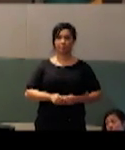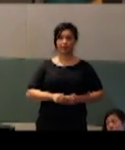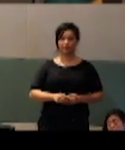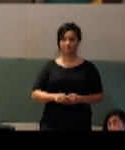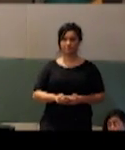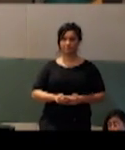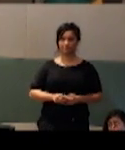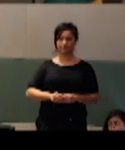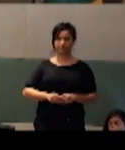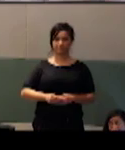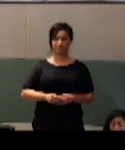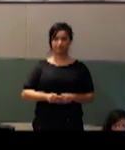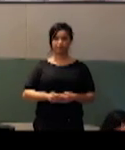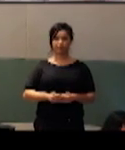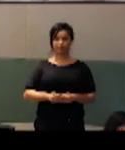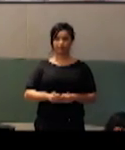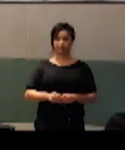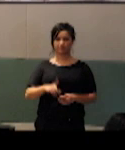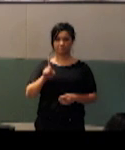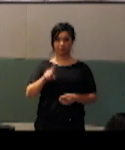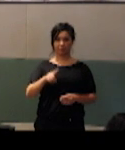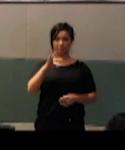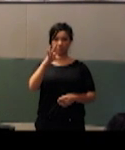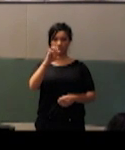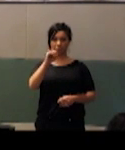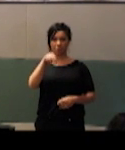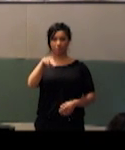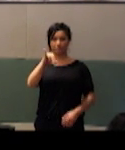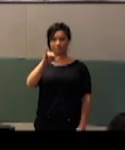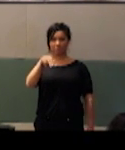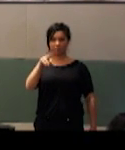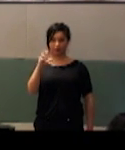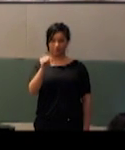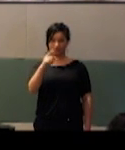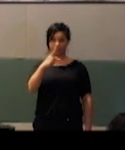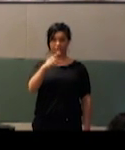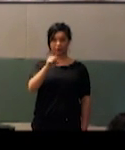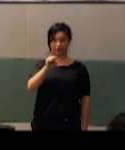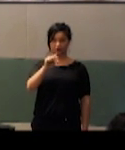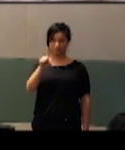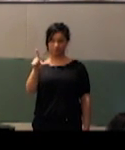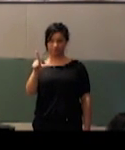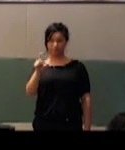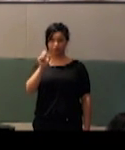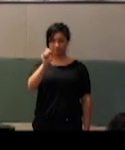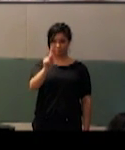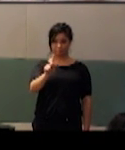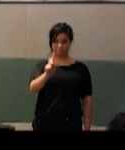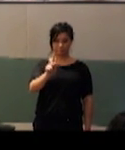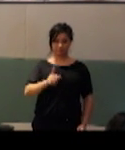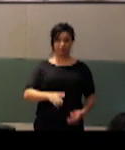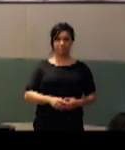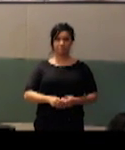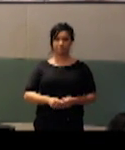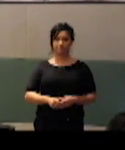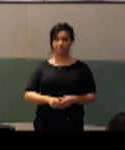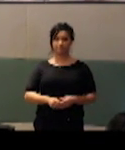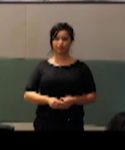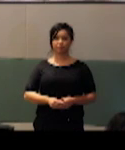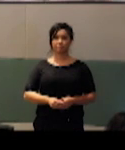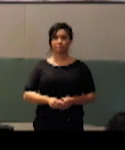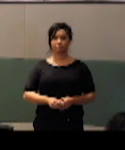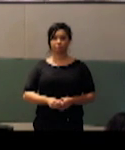O candidato é o Toninho do PSOL. Ok? Candidato. Qual a proposta